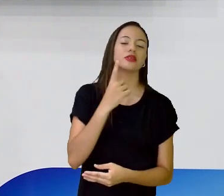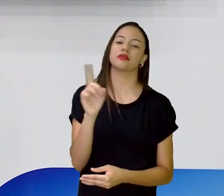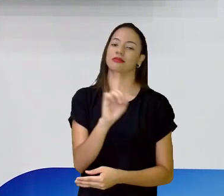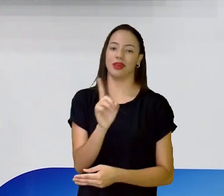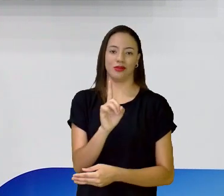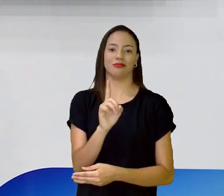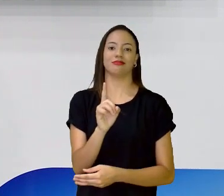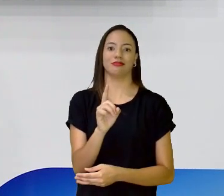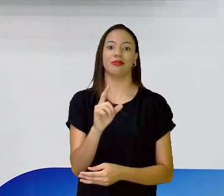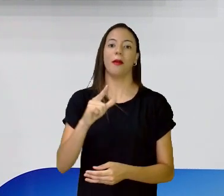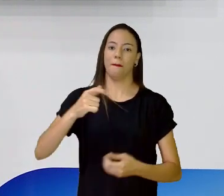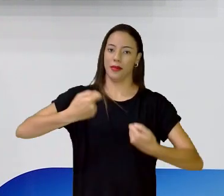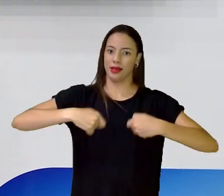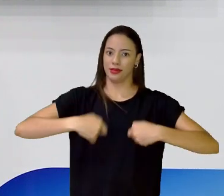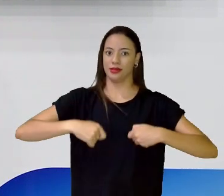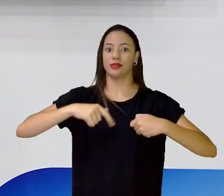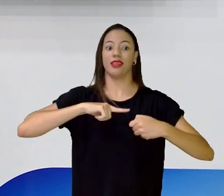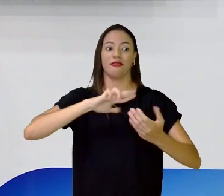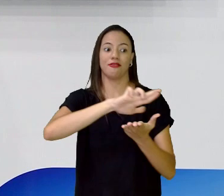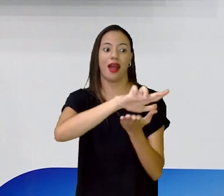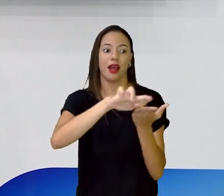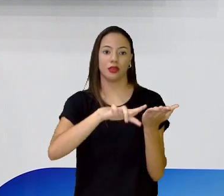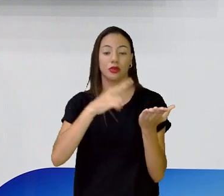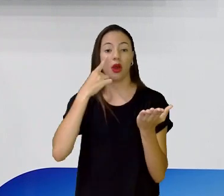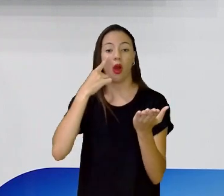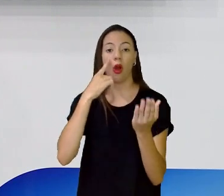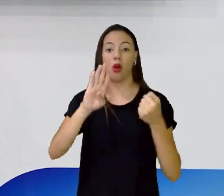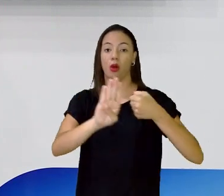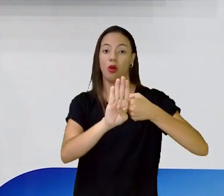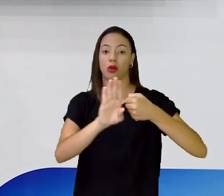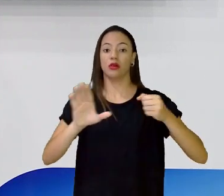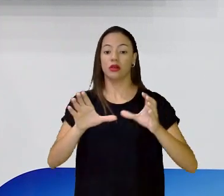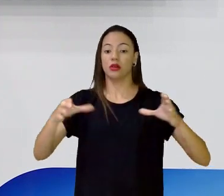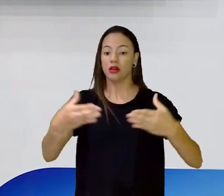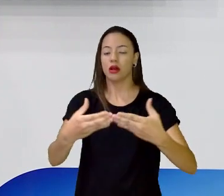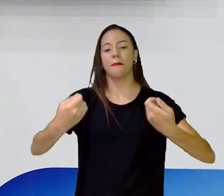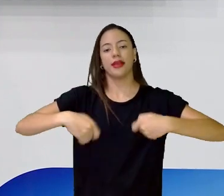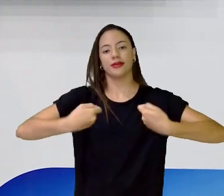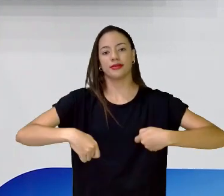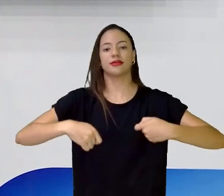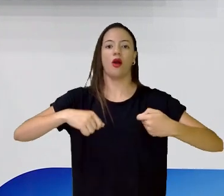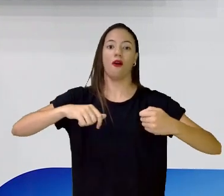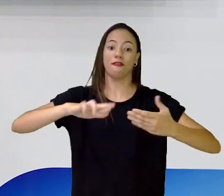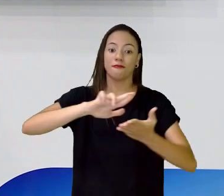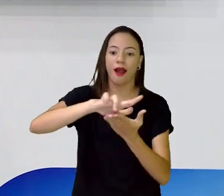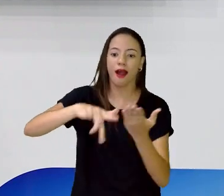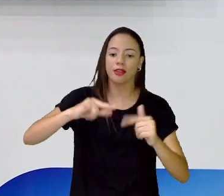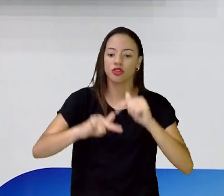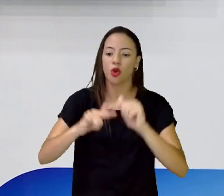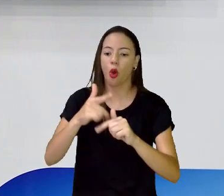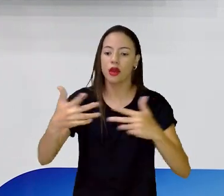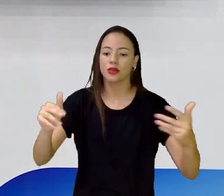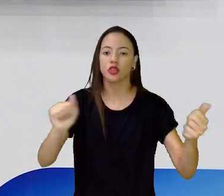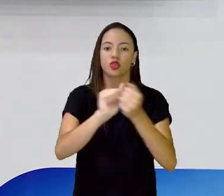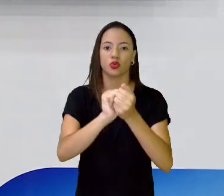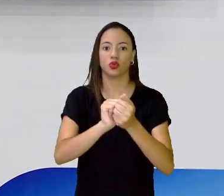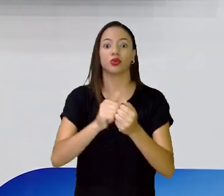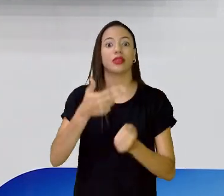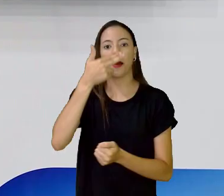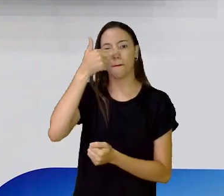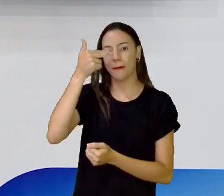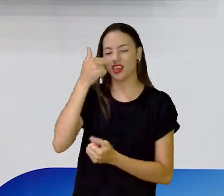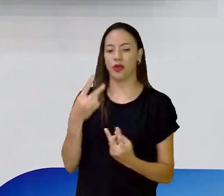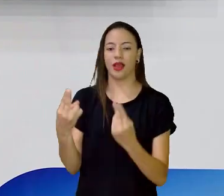Certo, gente? Substantivo coletivo tem que ser muitas coisas juntas da mesma